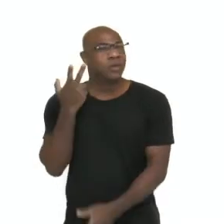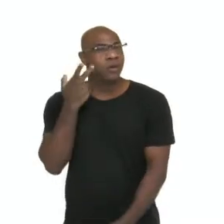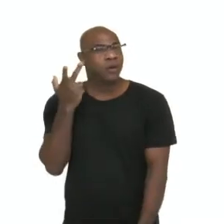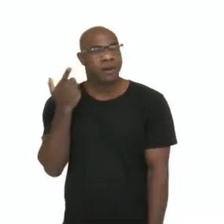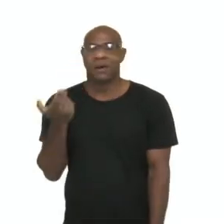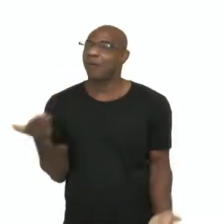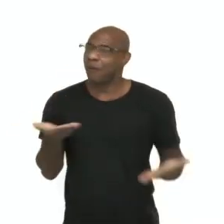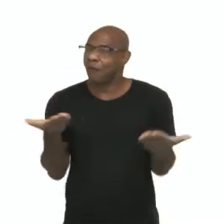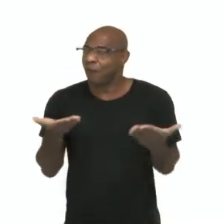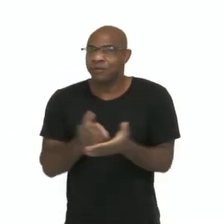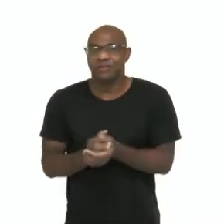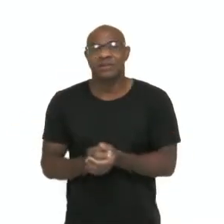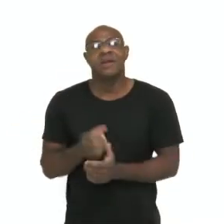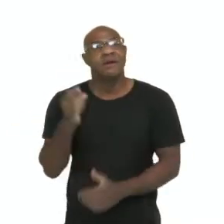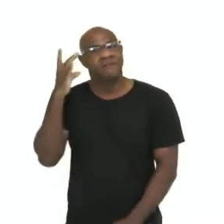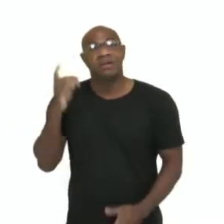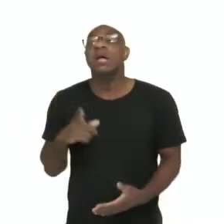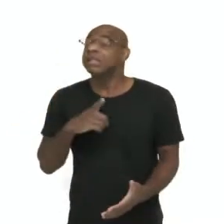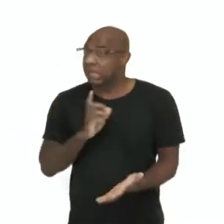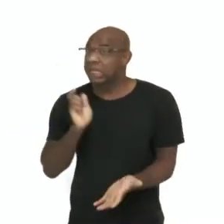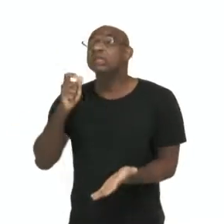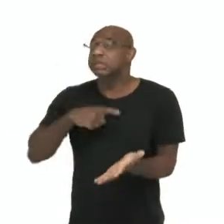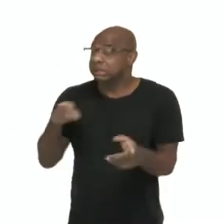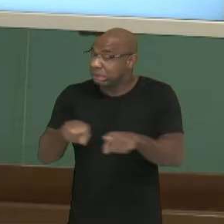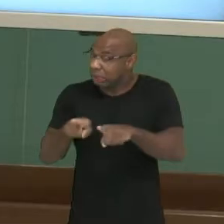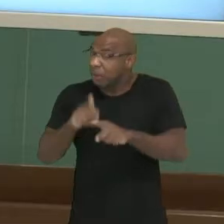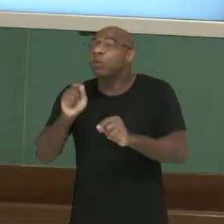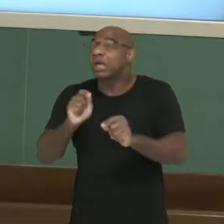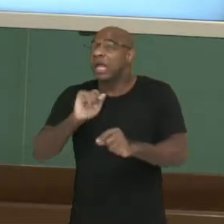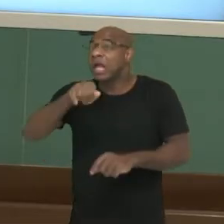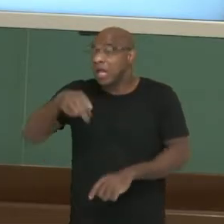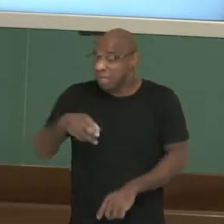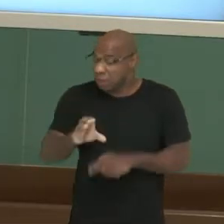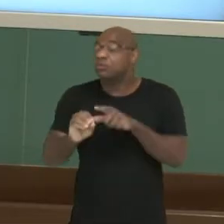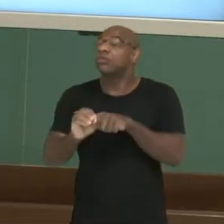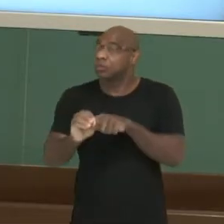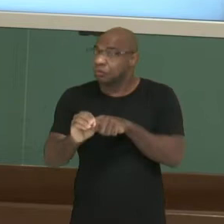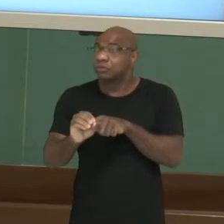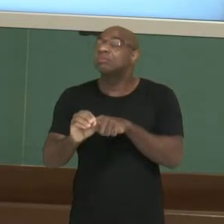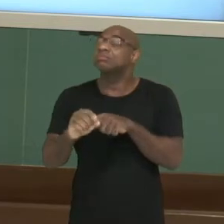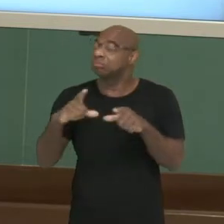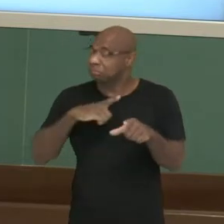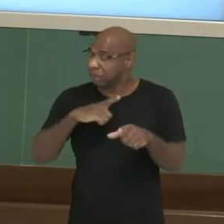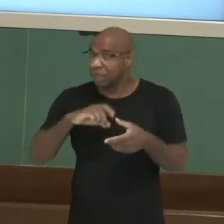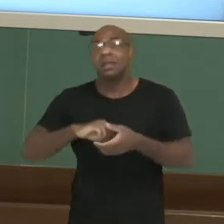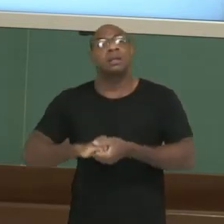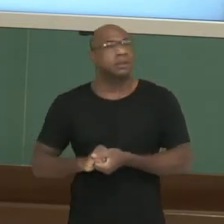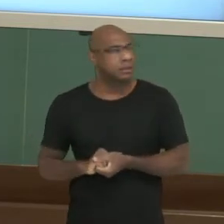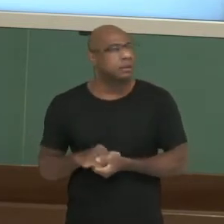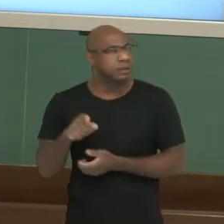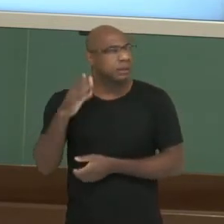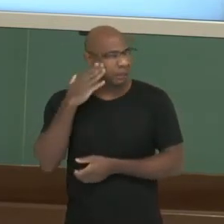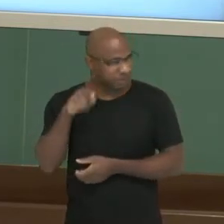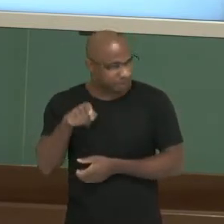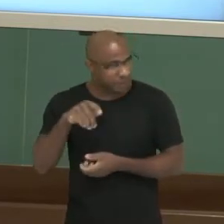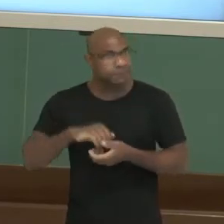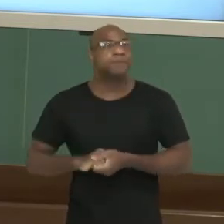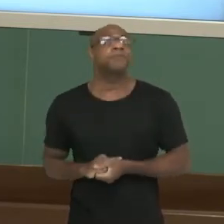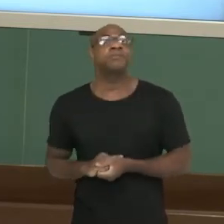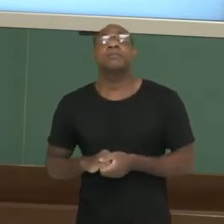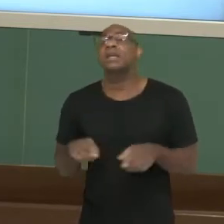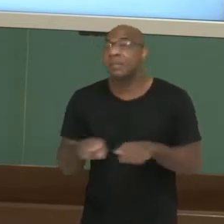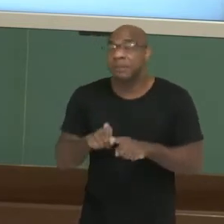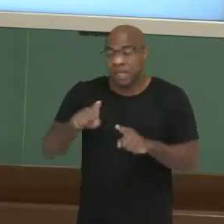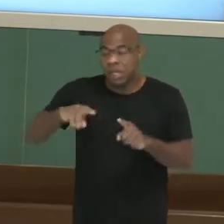fatura, juros incidirão sobre o saldo do próximo mês. Sabia disso? Cola aqui e presta atenção. Além